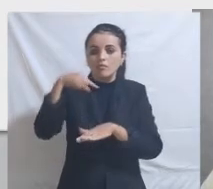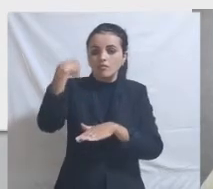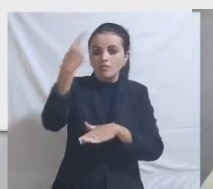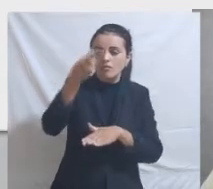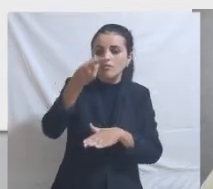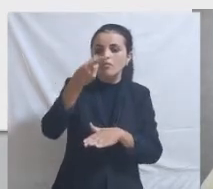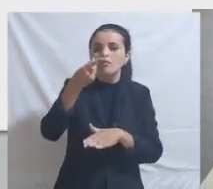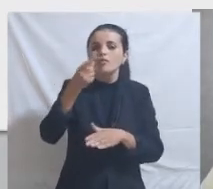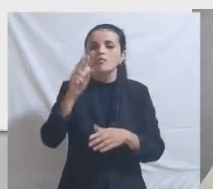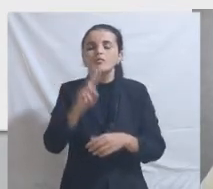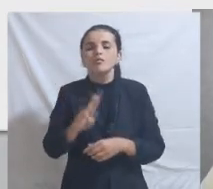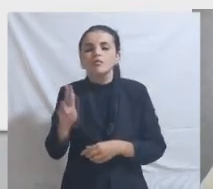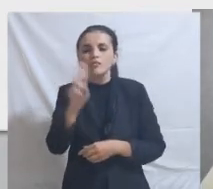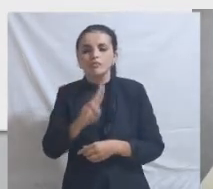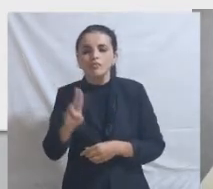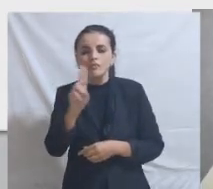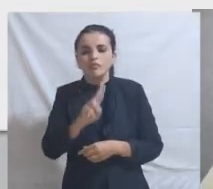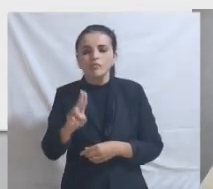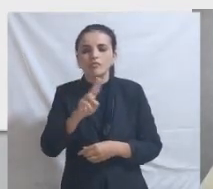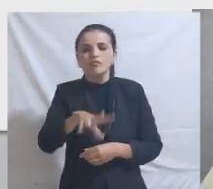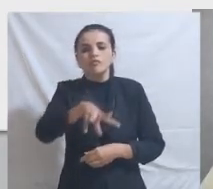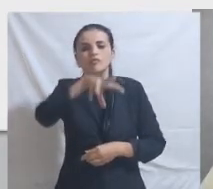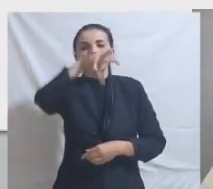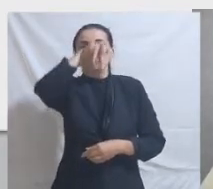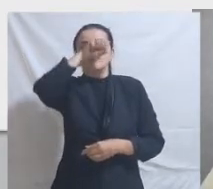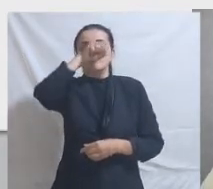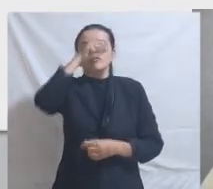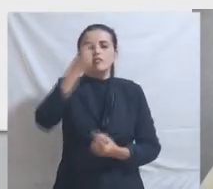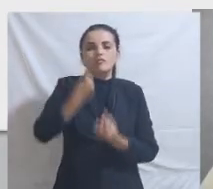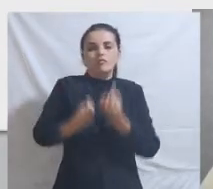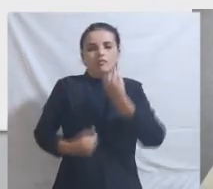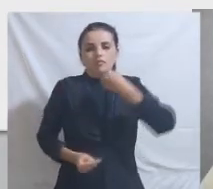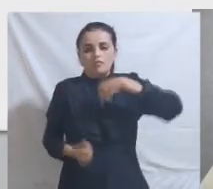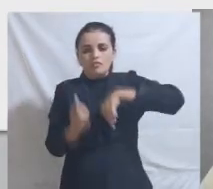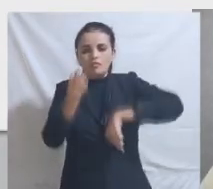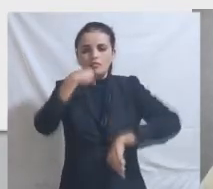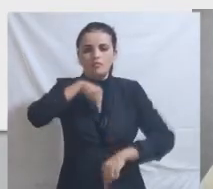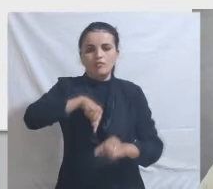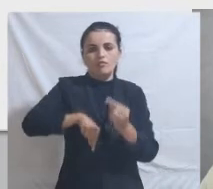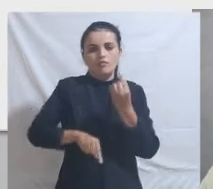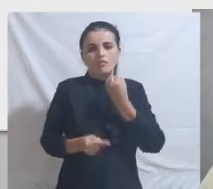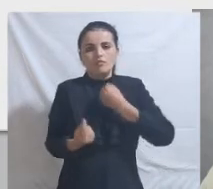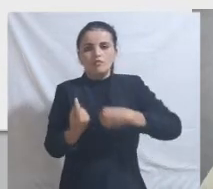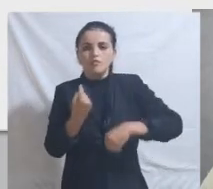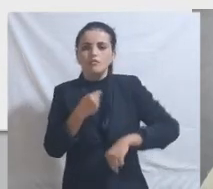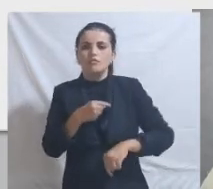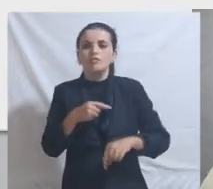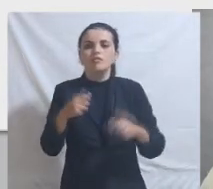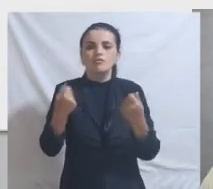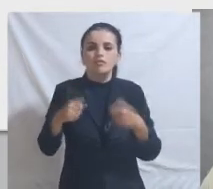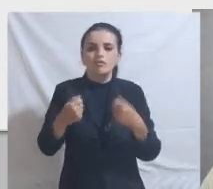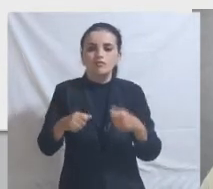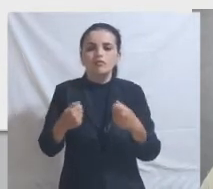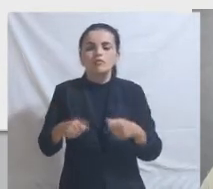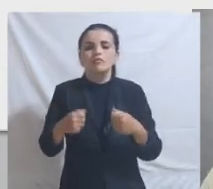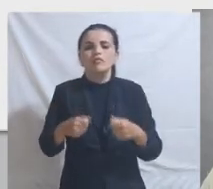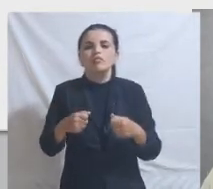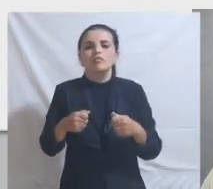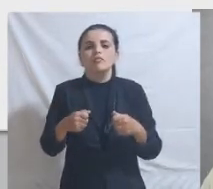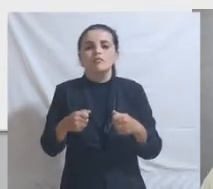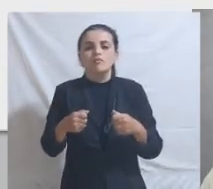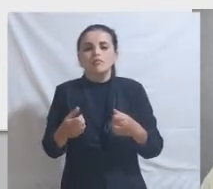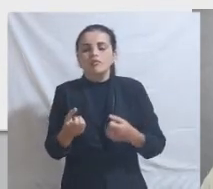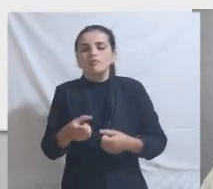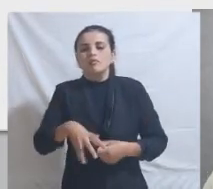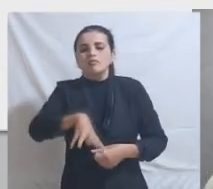sistema respiratório. Mas se esse oxigênio ele não chega à nossa célula, então nossa célula entra em